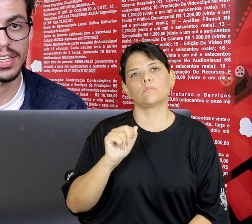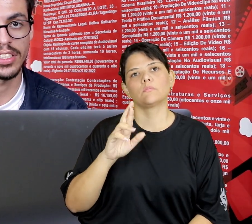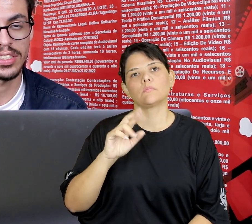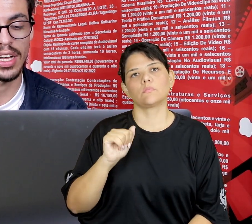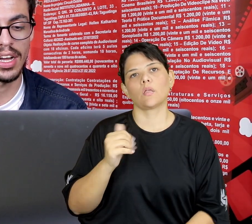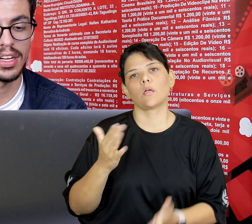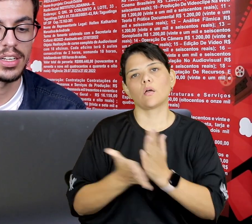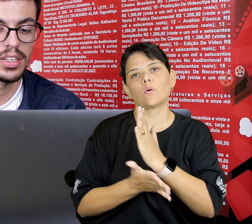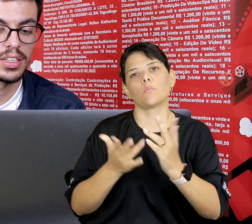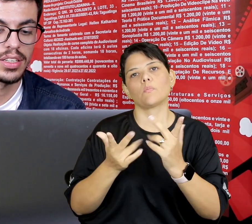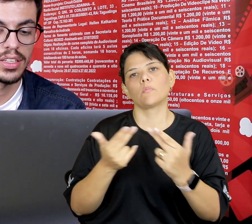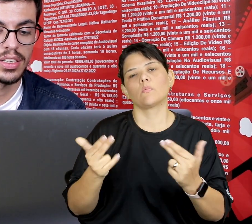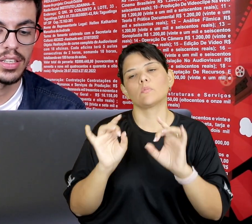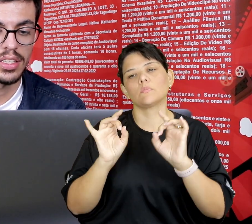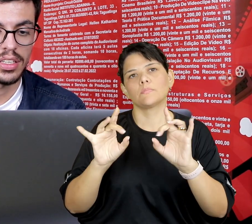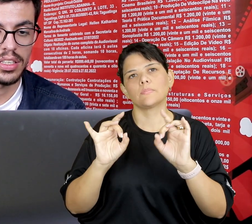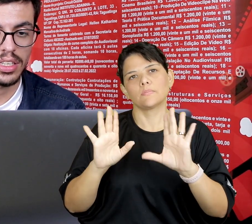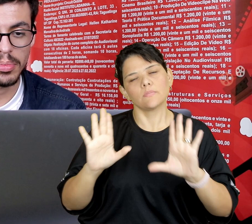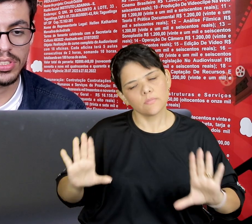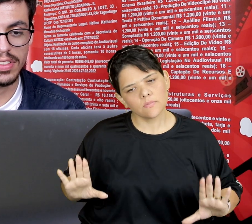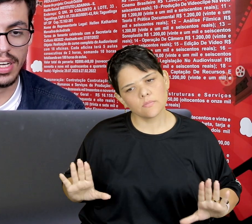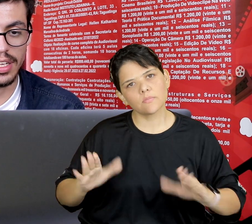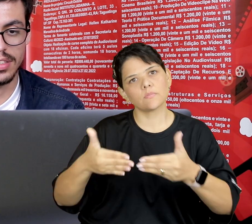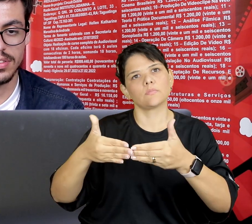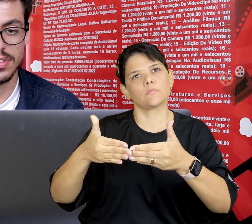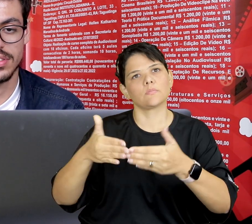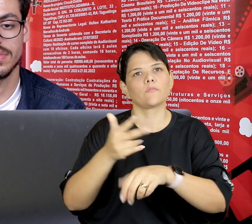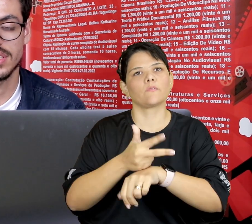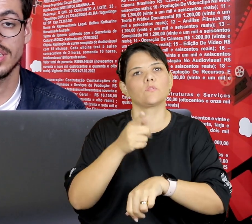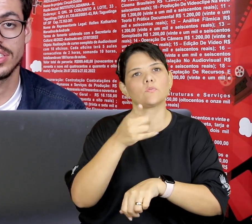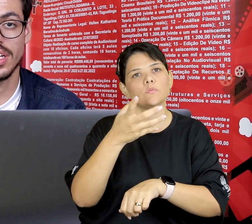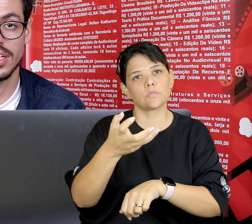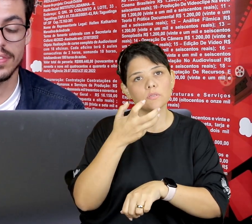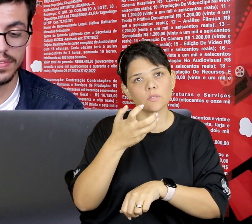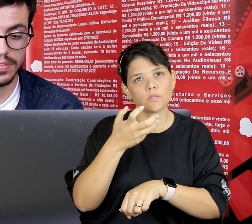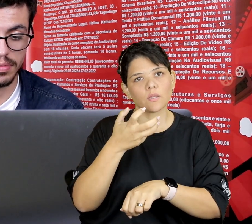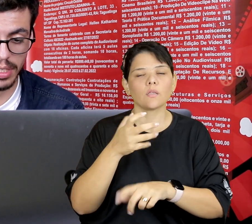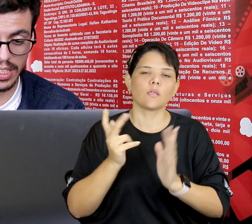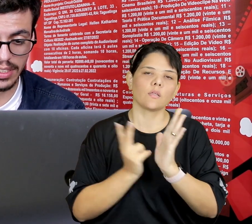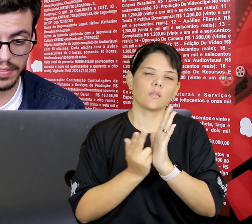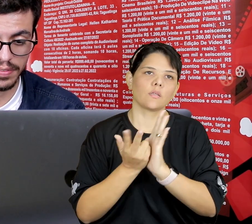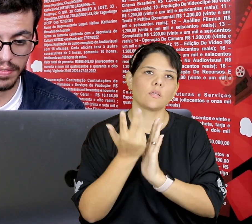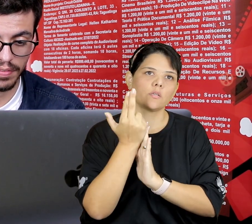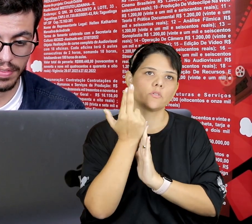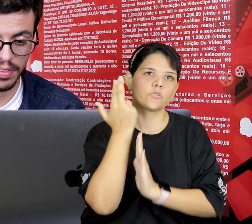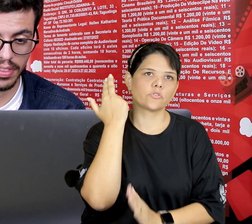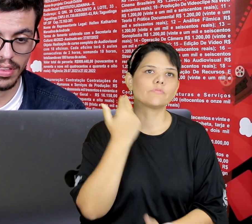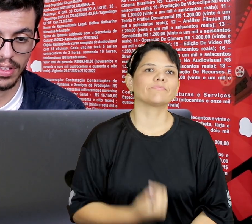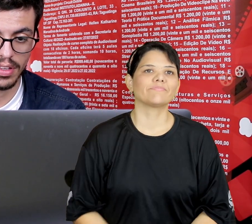queira editar e modificar ela. Você edita ela, beleza?